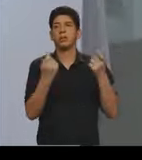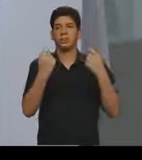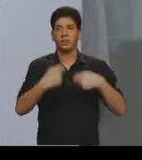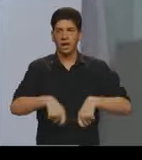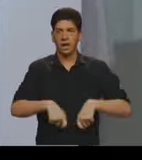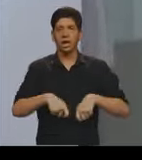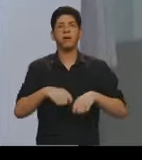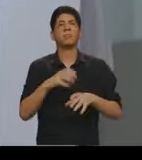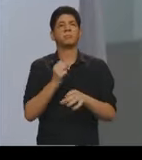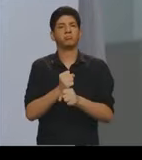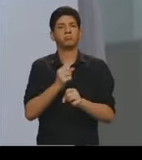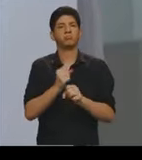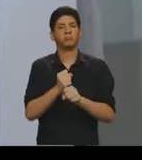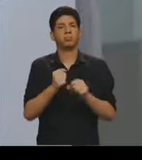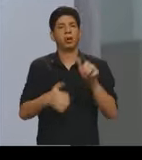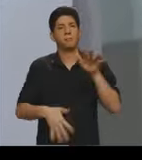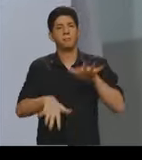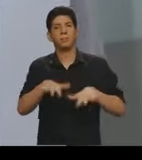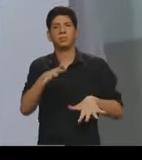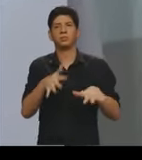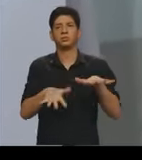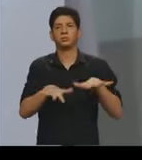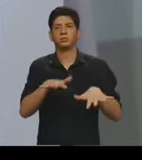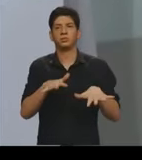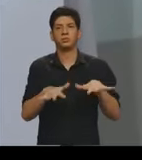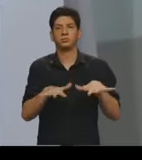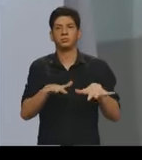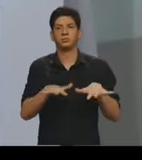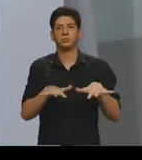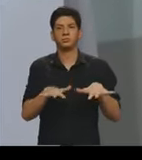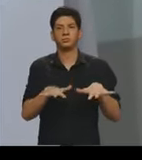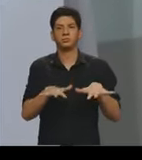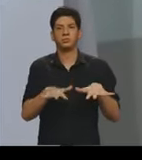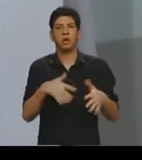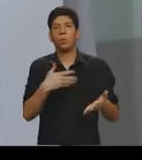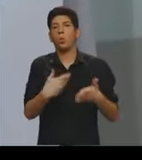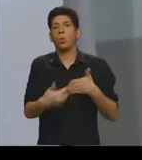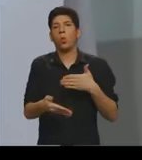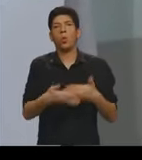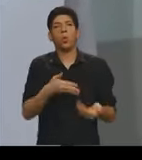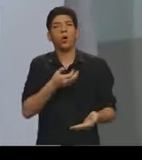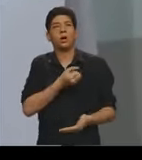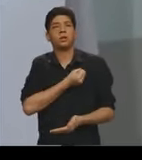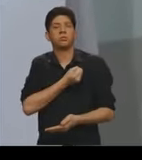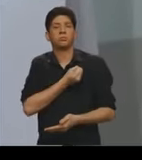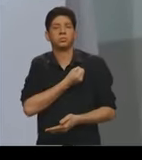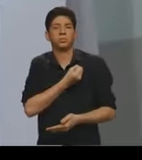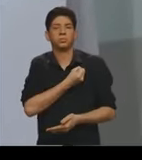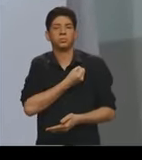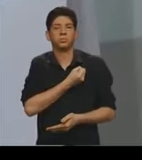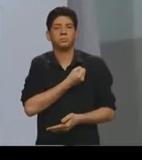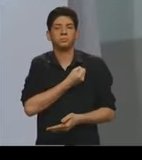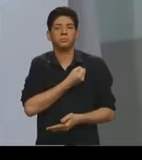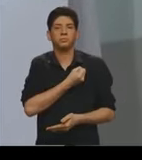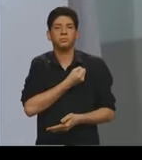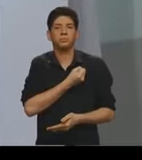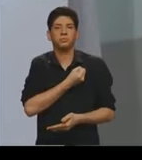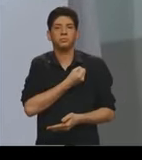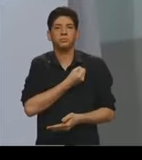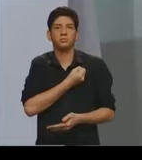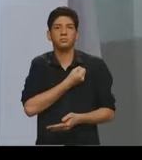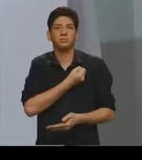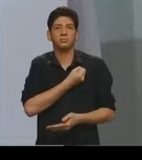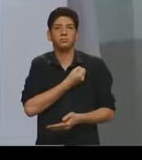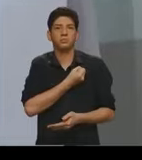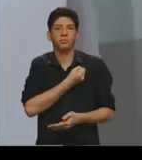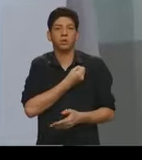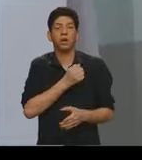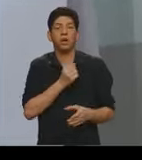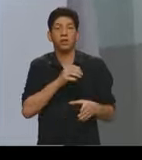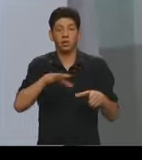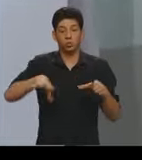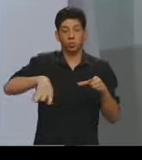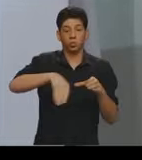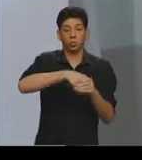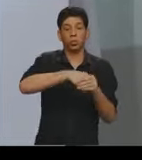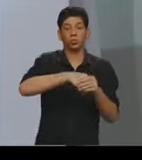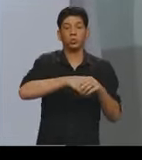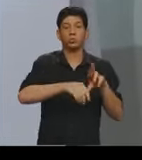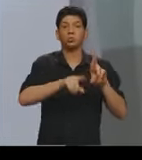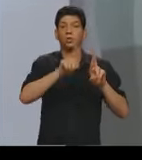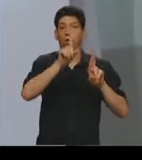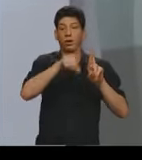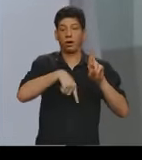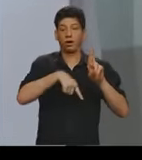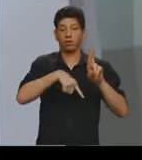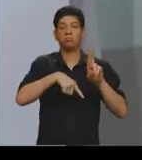média aritmética de qualquer numeração, né? Qualquer tipo de número aí dentro do conjunto dos reais.